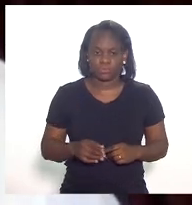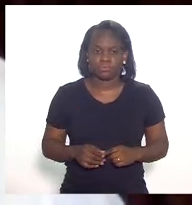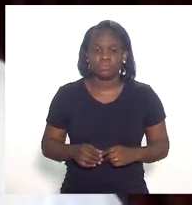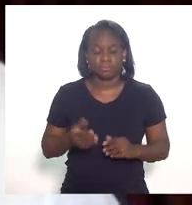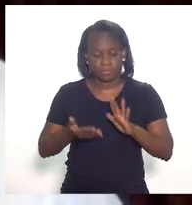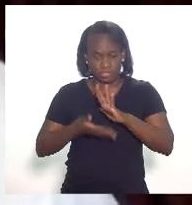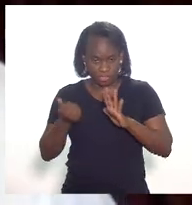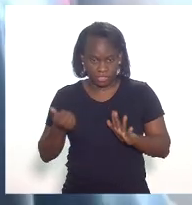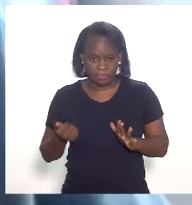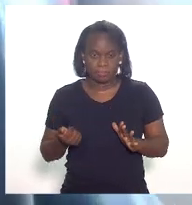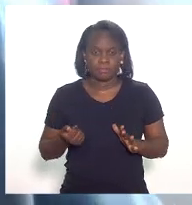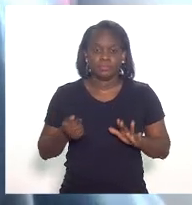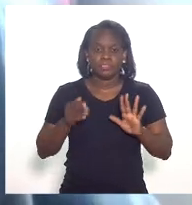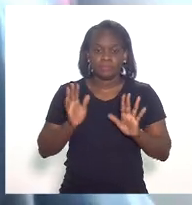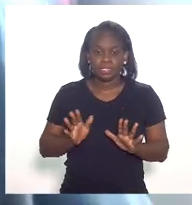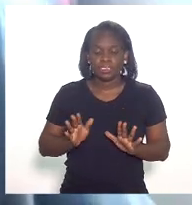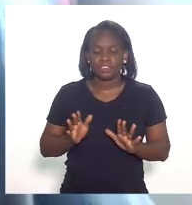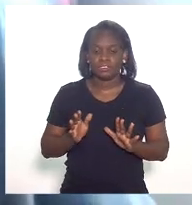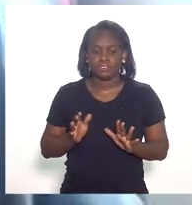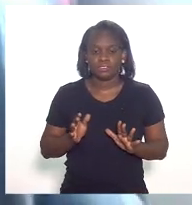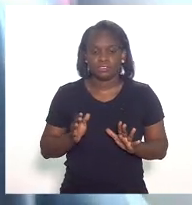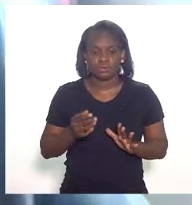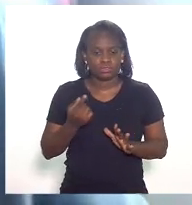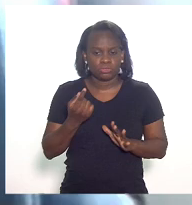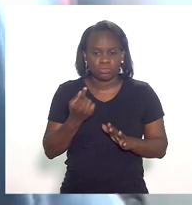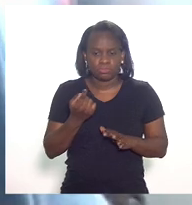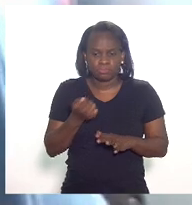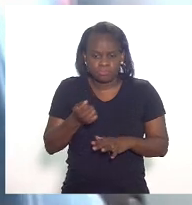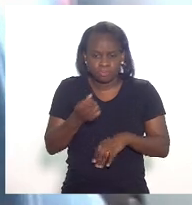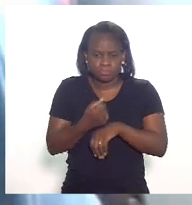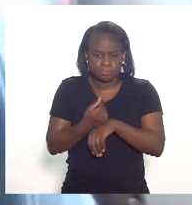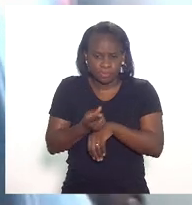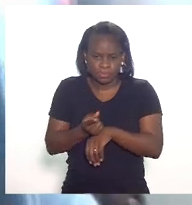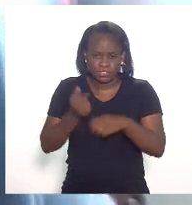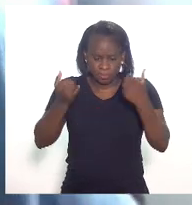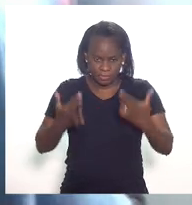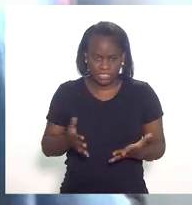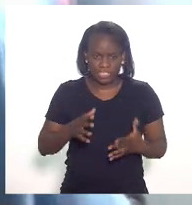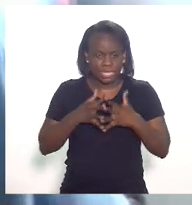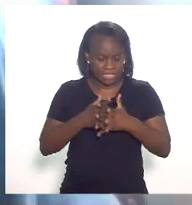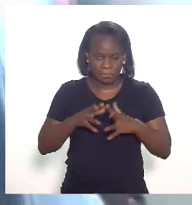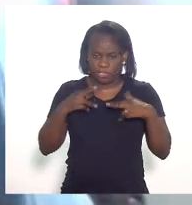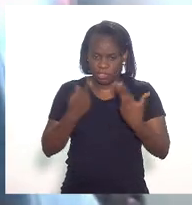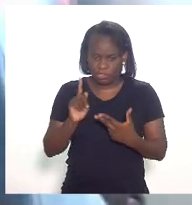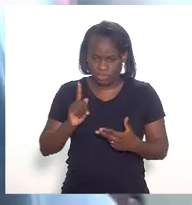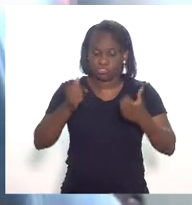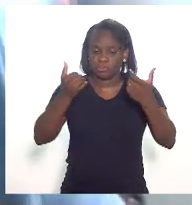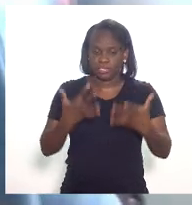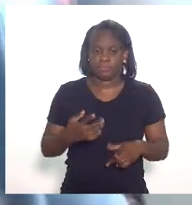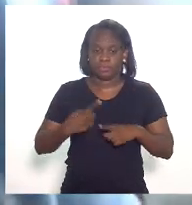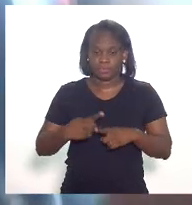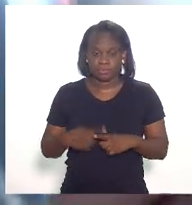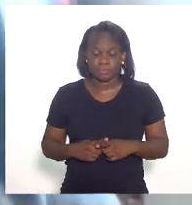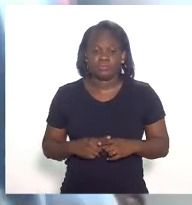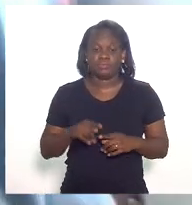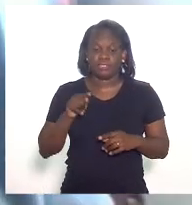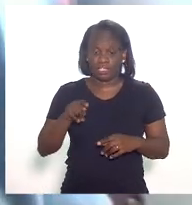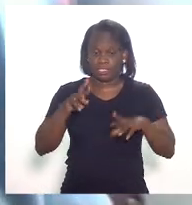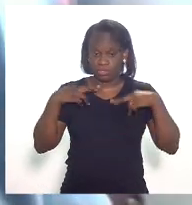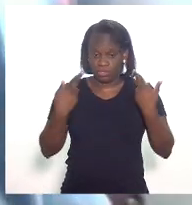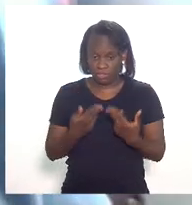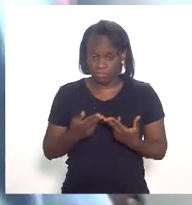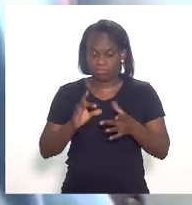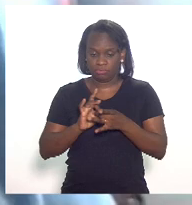Retirar. Vista. Mas eu vou já, em um segundo, para não atrapalhar a reunião, vou explicar por quê. Nessa